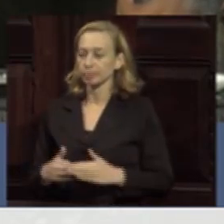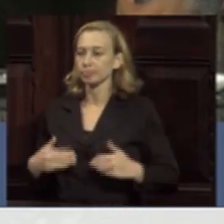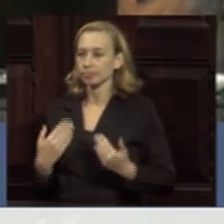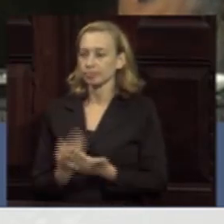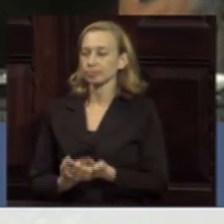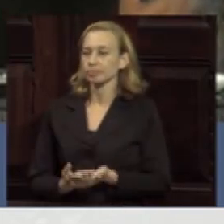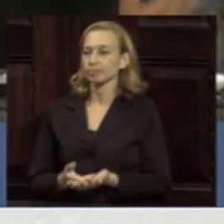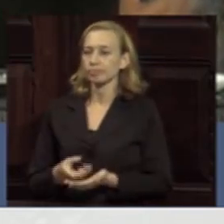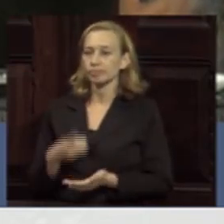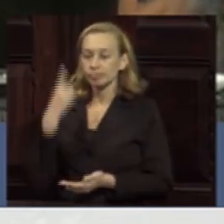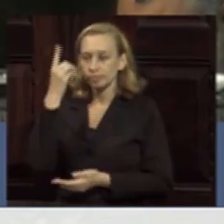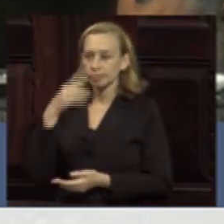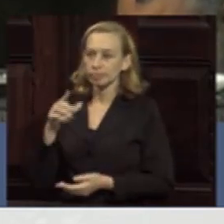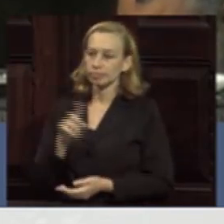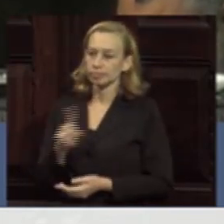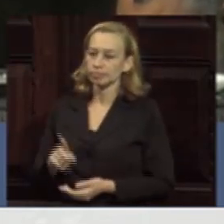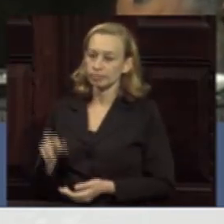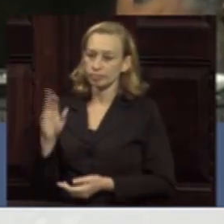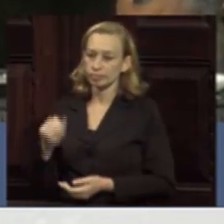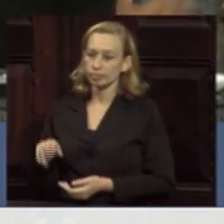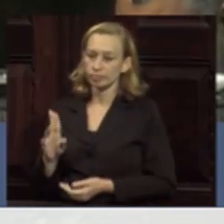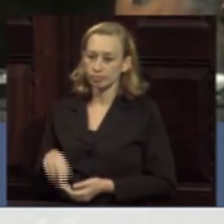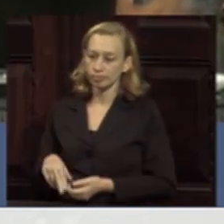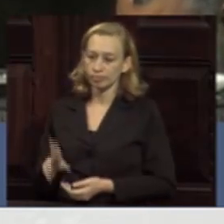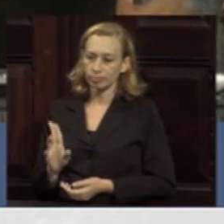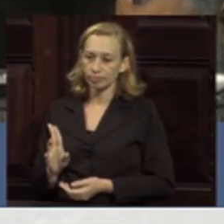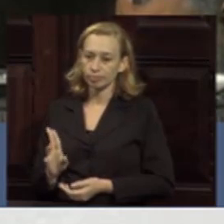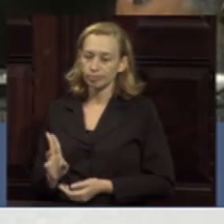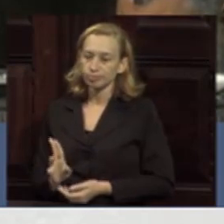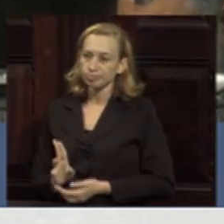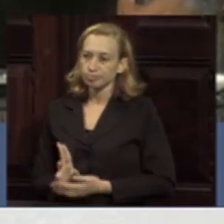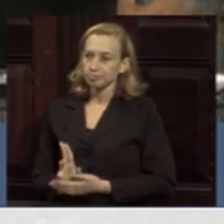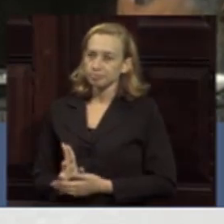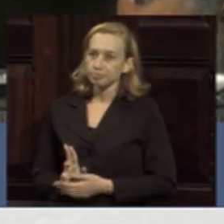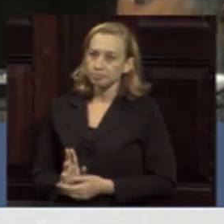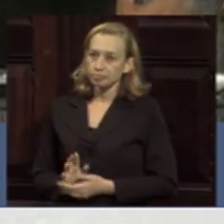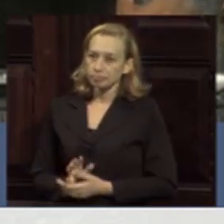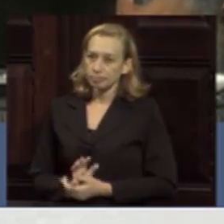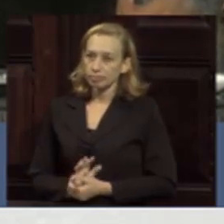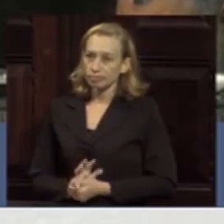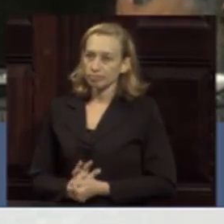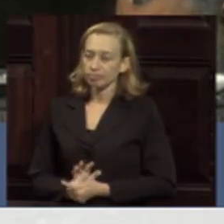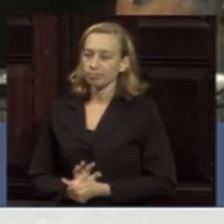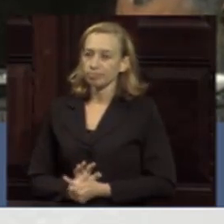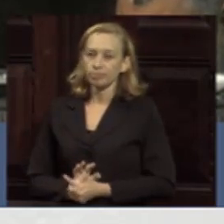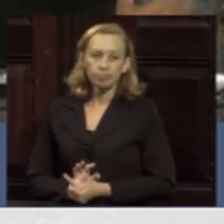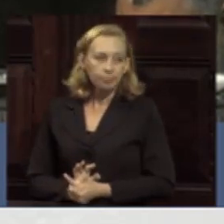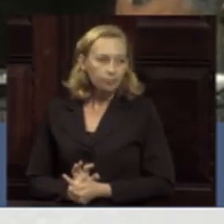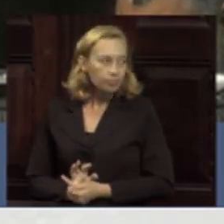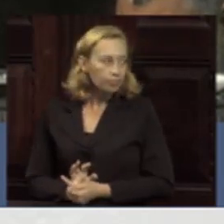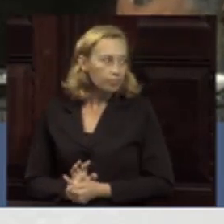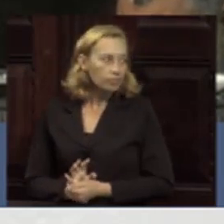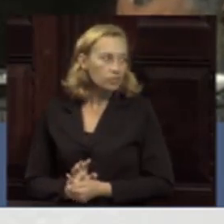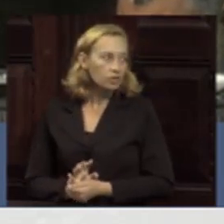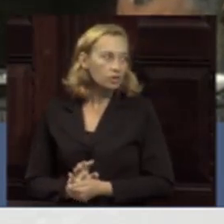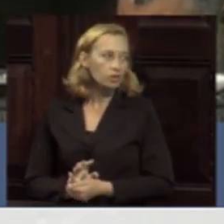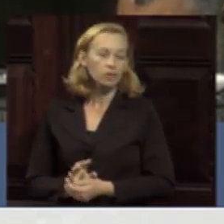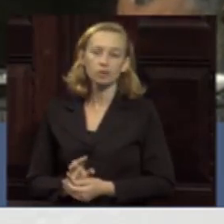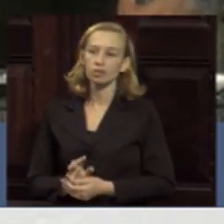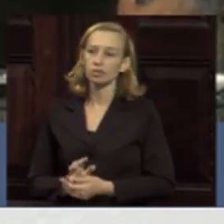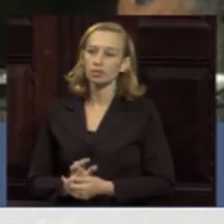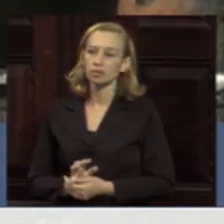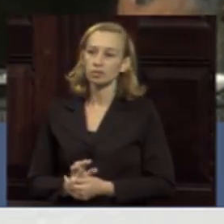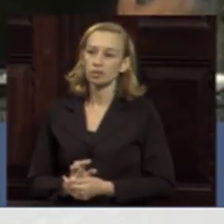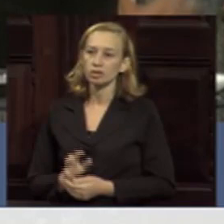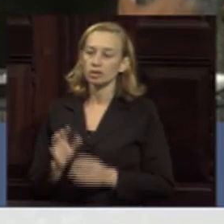Zaqueu Teixeira, que requer a sessão do plenário Barbosa Lima Sobrinho para a realização de sessão solene, em comemoração ao centésimo programa Cultine na